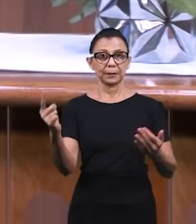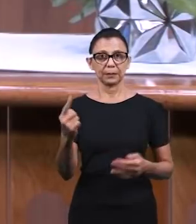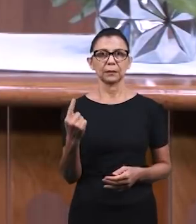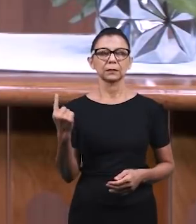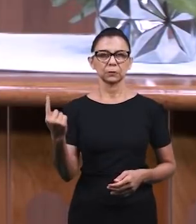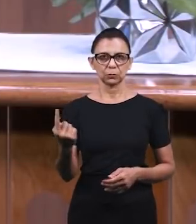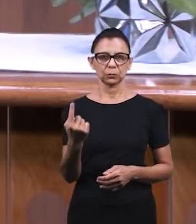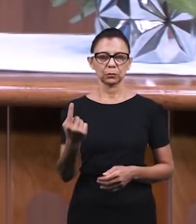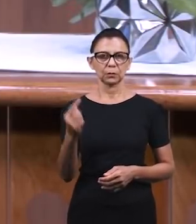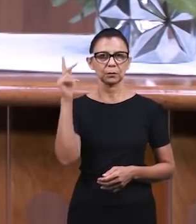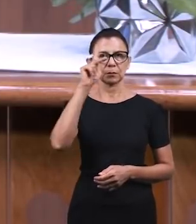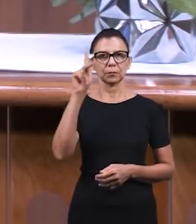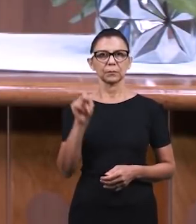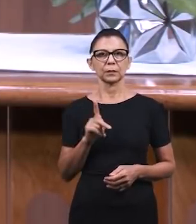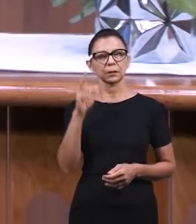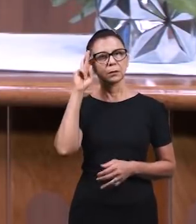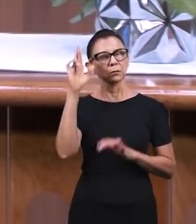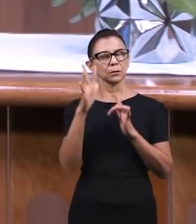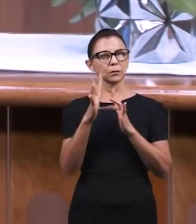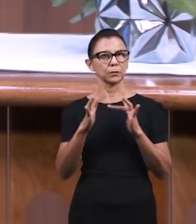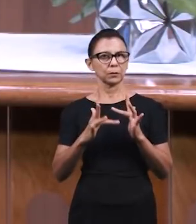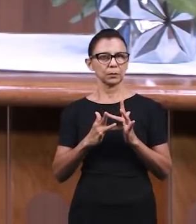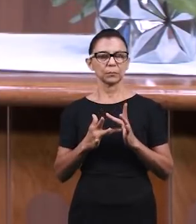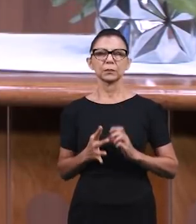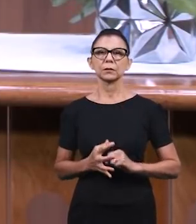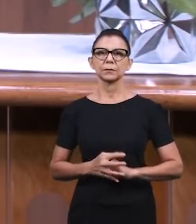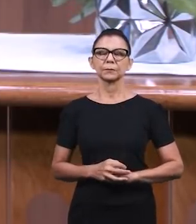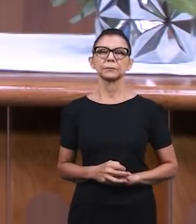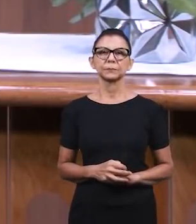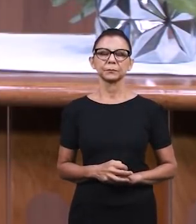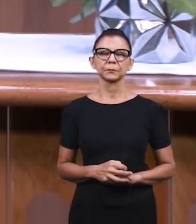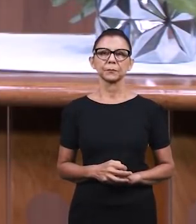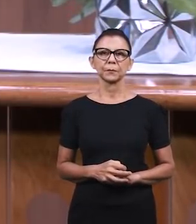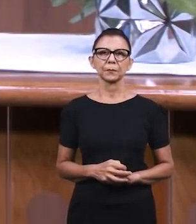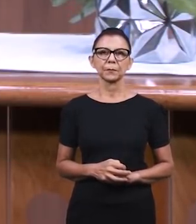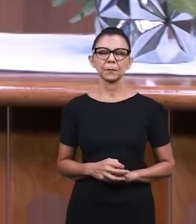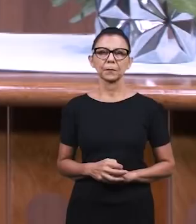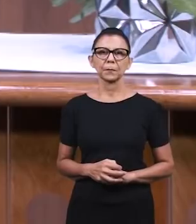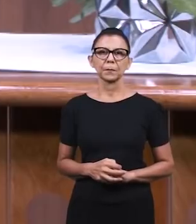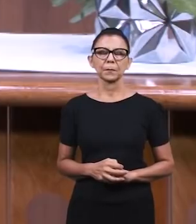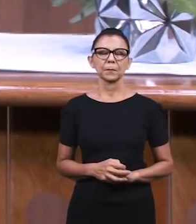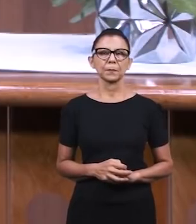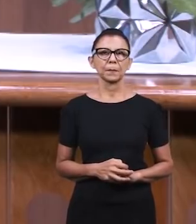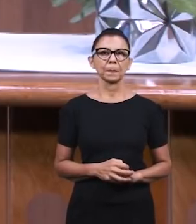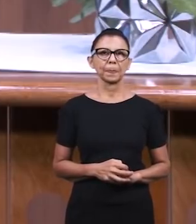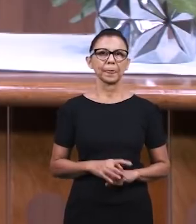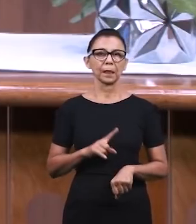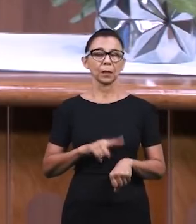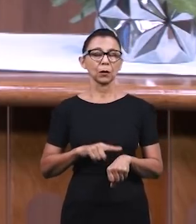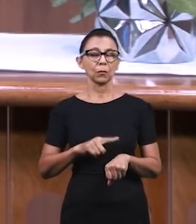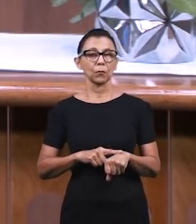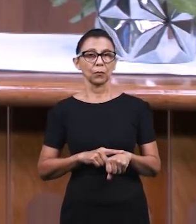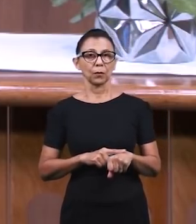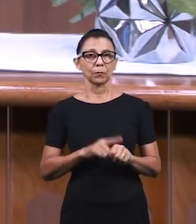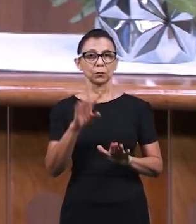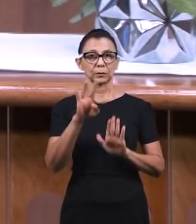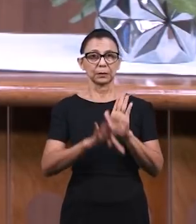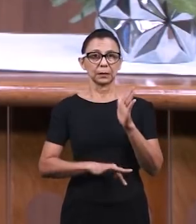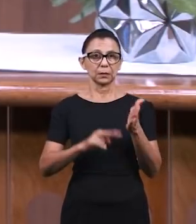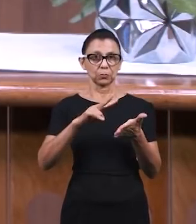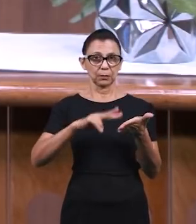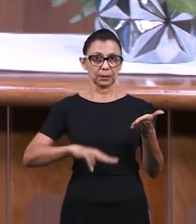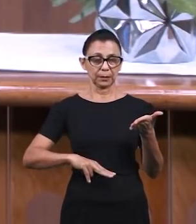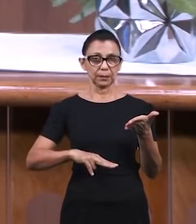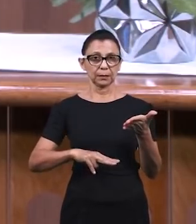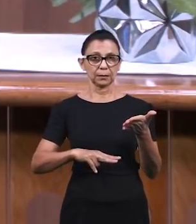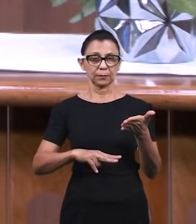Eu quero saudar a todos com a paz do Senhor Jesus. Nós vamos ler um texto